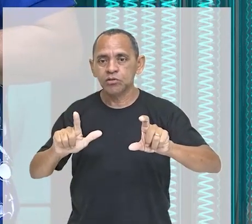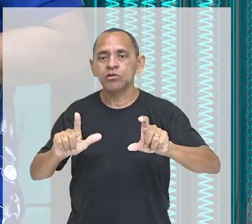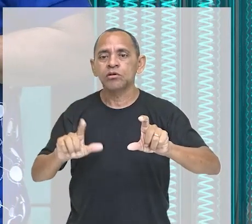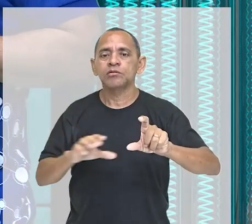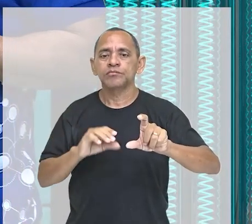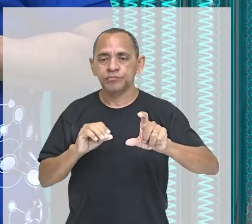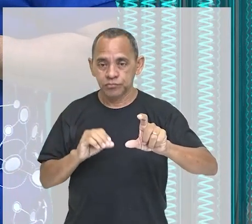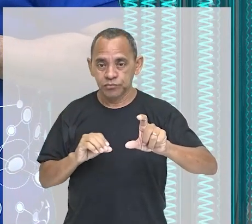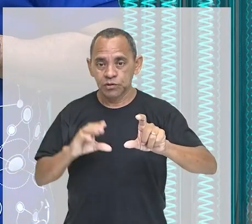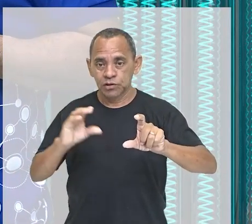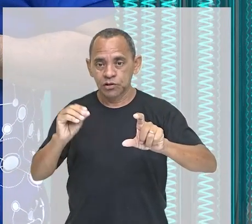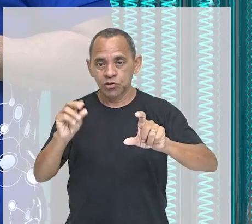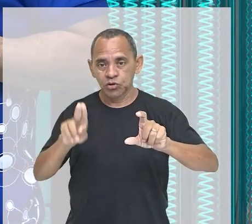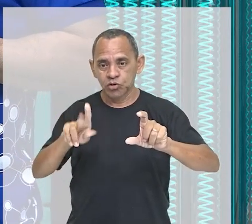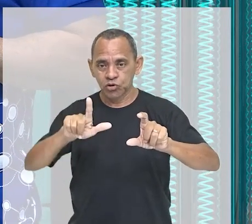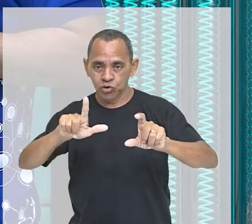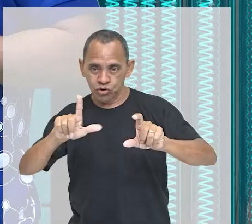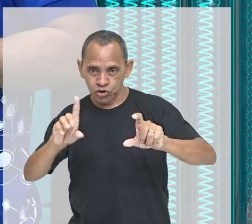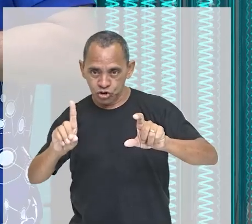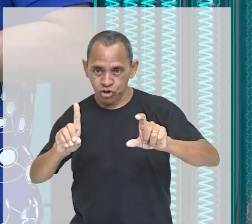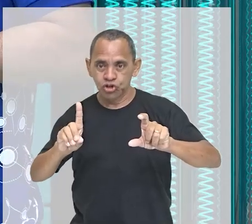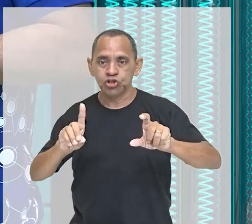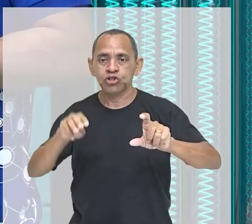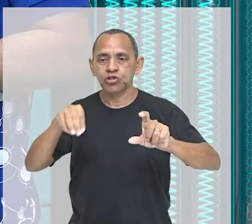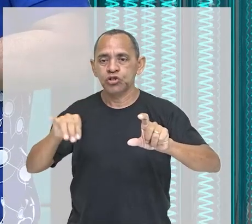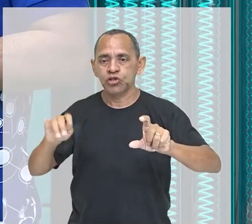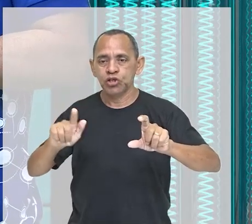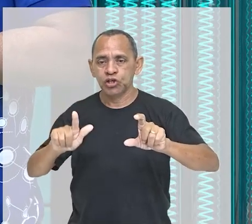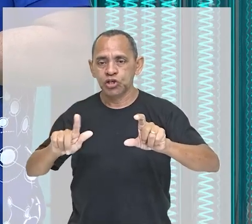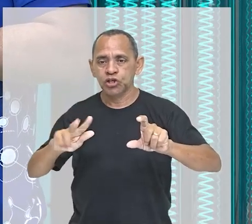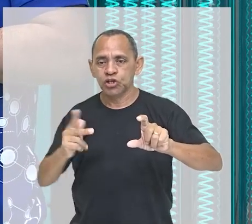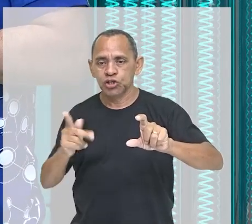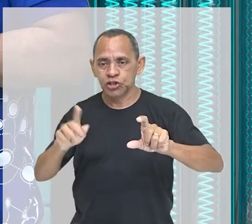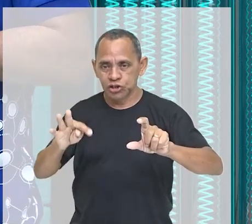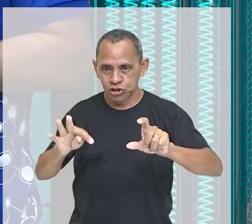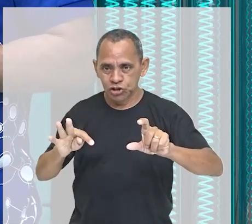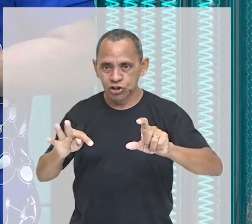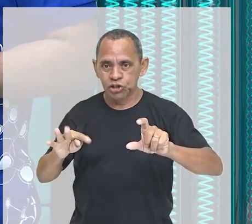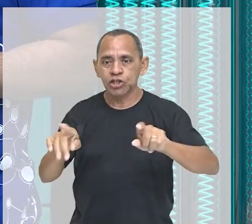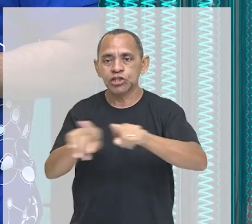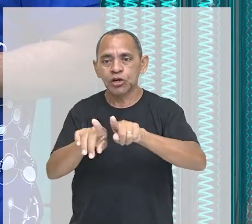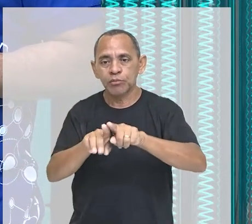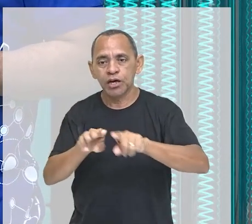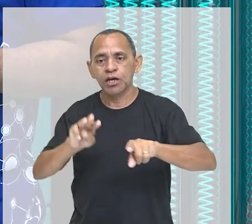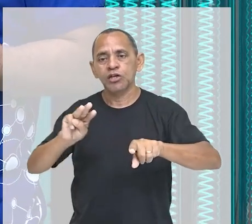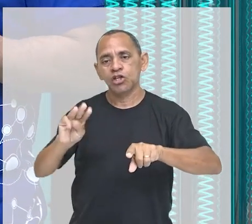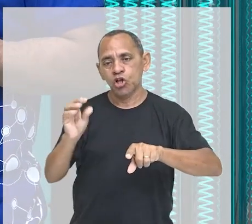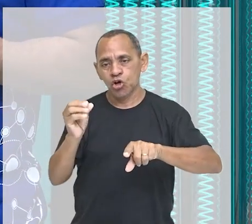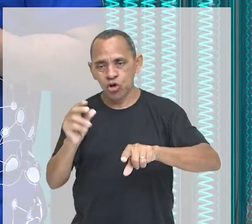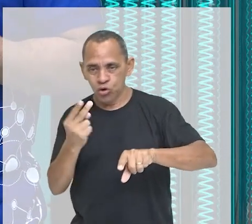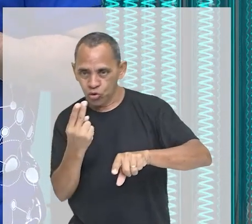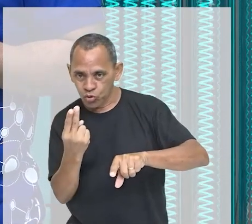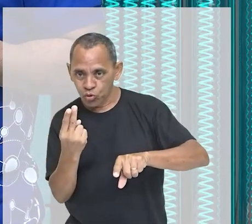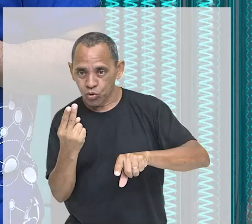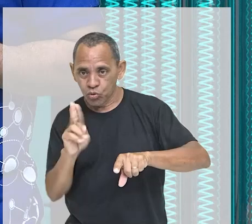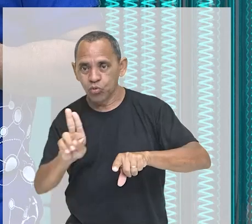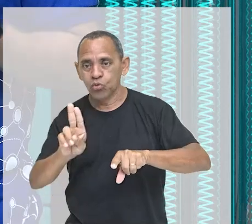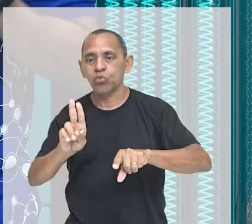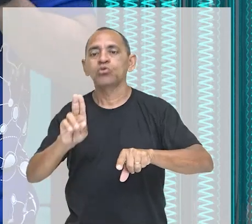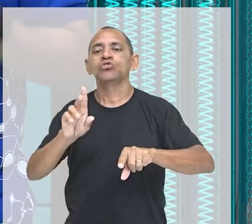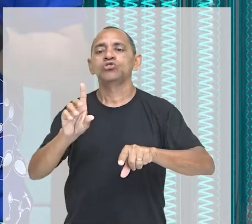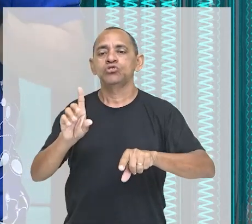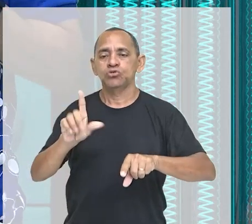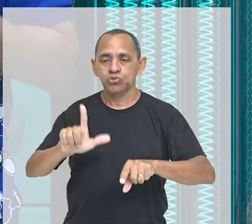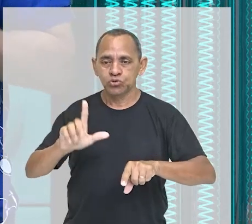ser o could, o might, should. E lá no final, né, eu vou ter uma oração com o infinitivo, tá? Infinitivo sem o